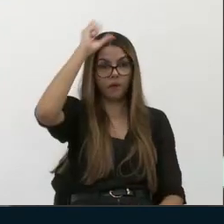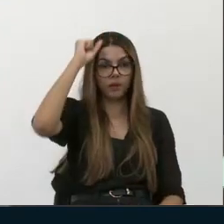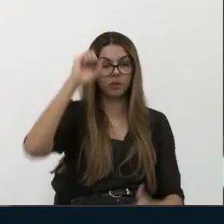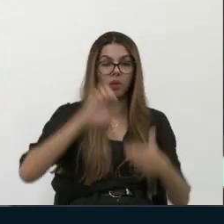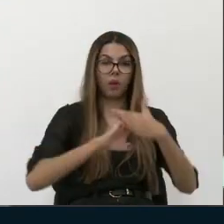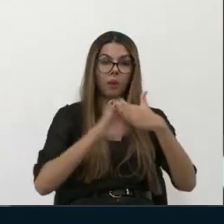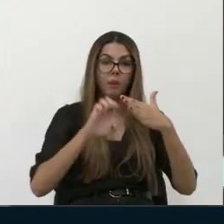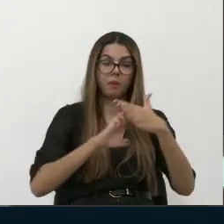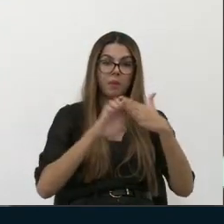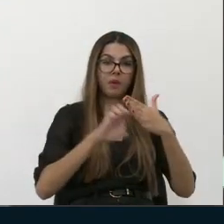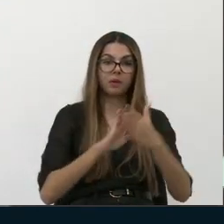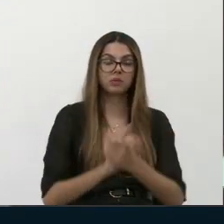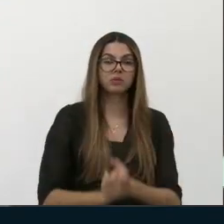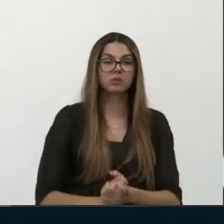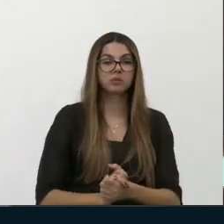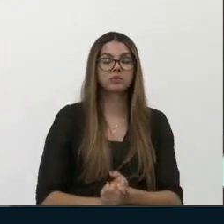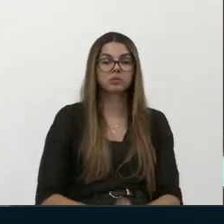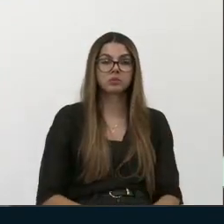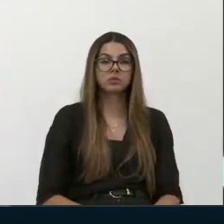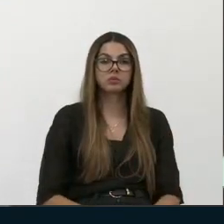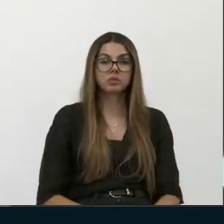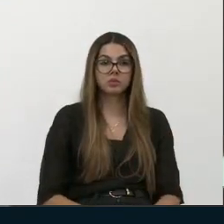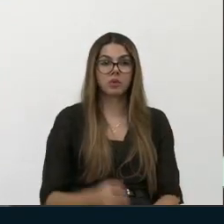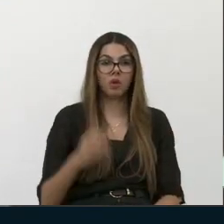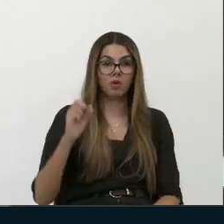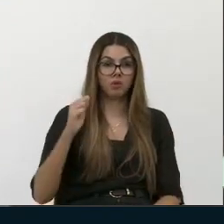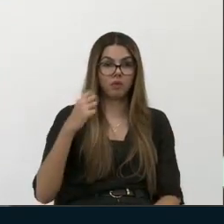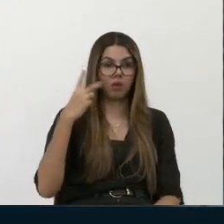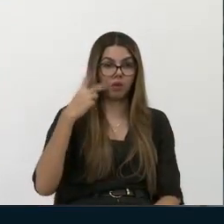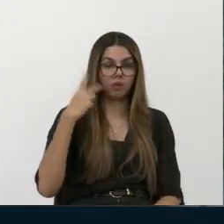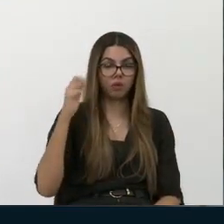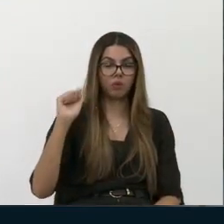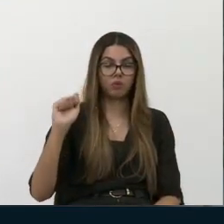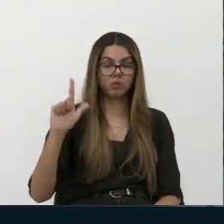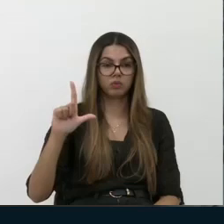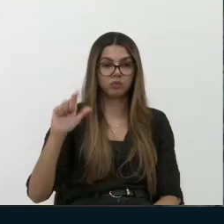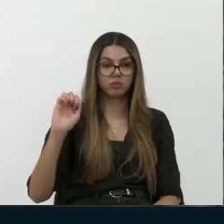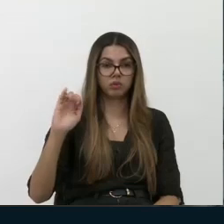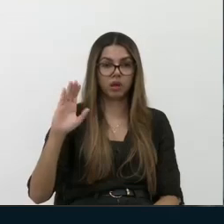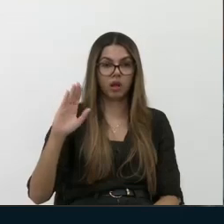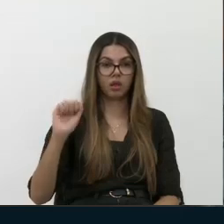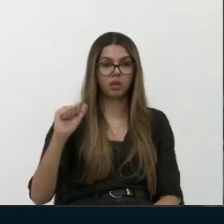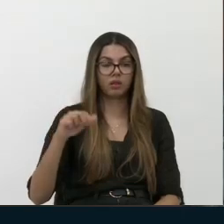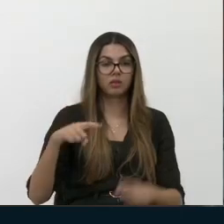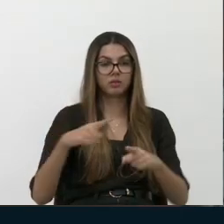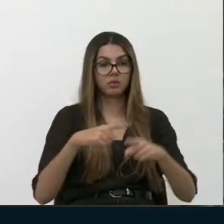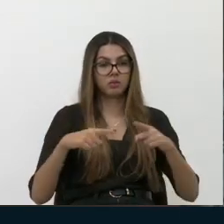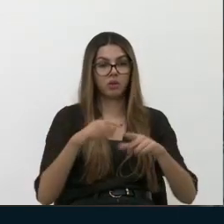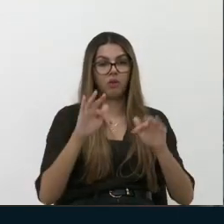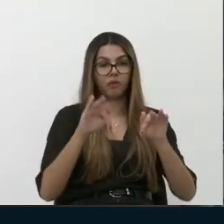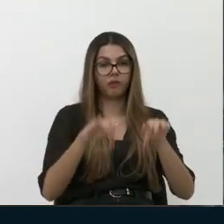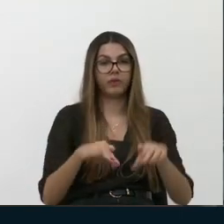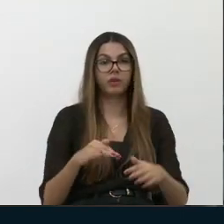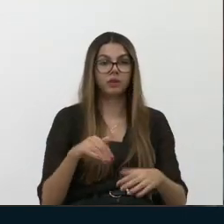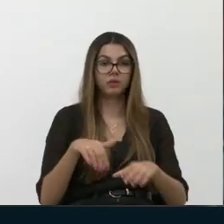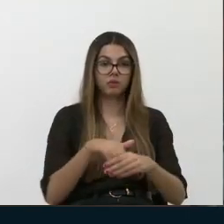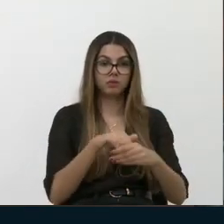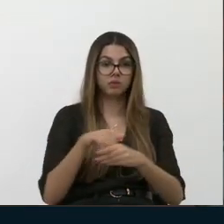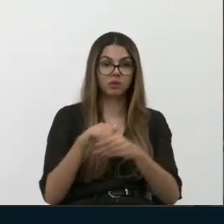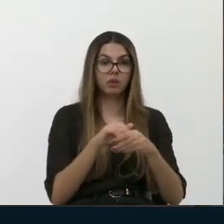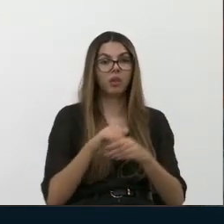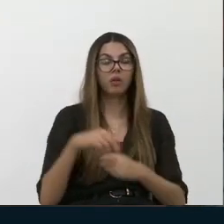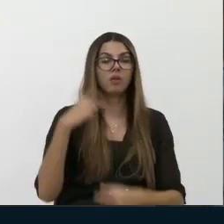Guarulhos Sustentável. Autor, vereador Lucas Sanches. Em discussão. Encerrada a discussão e votação. Os